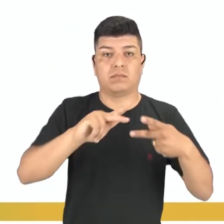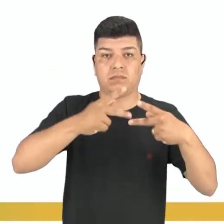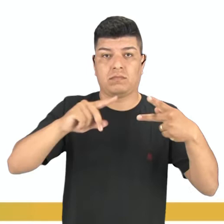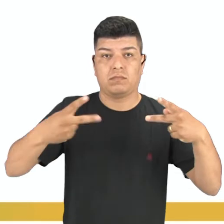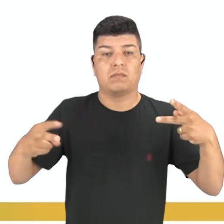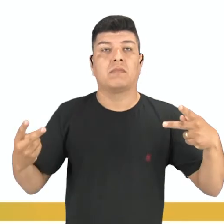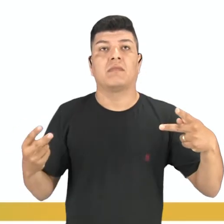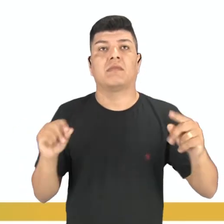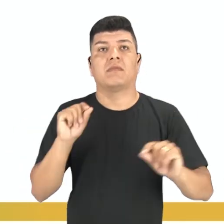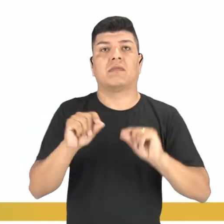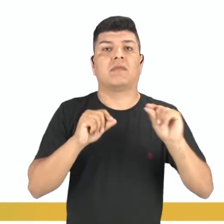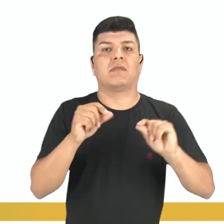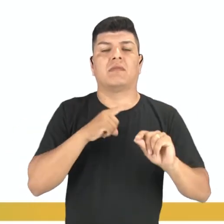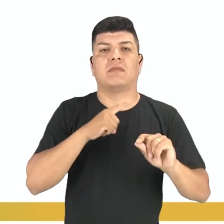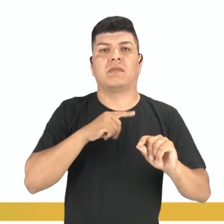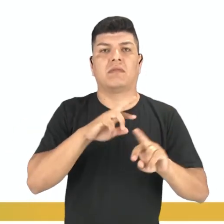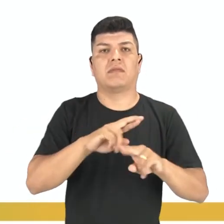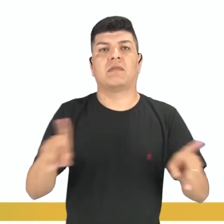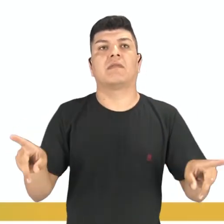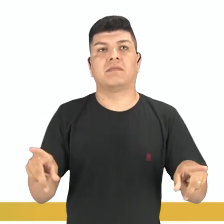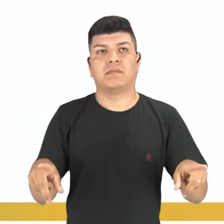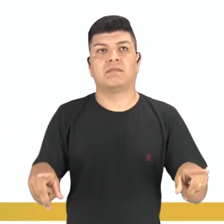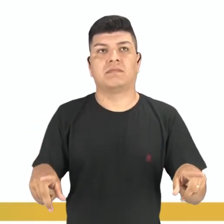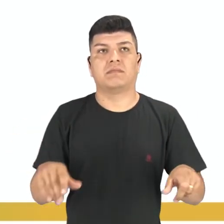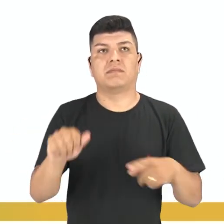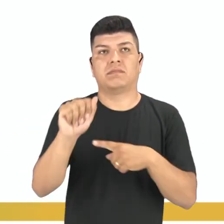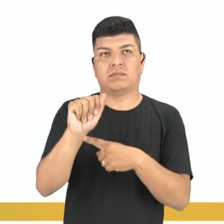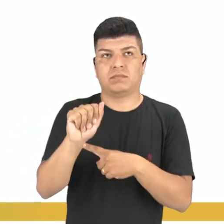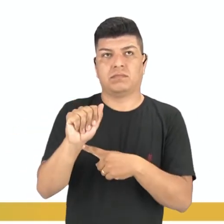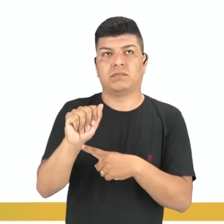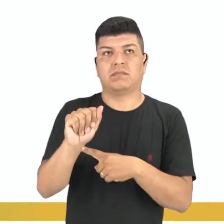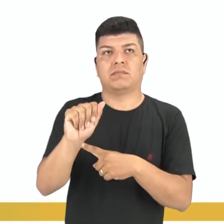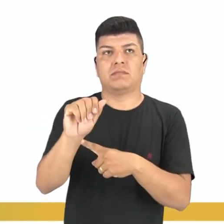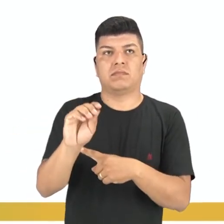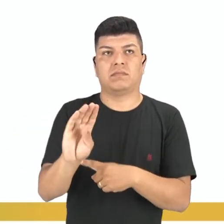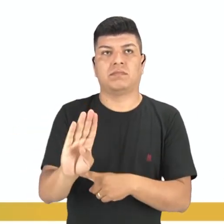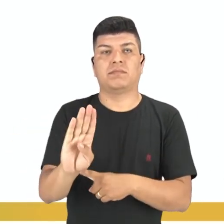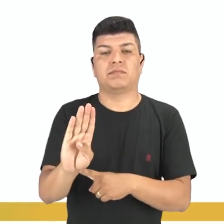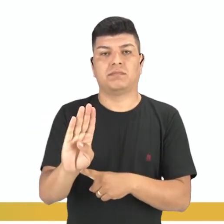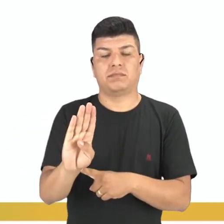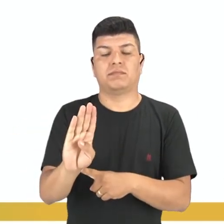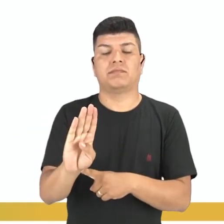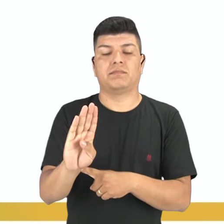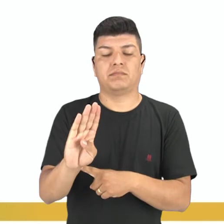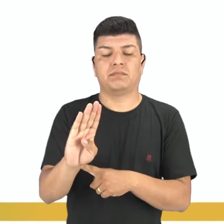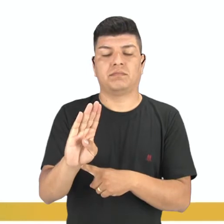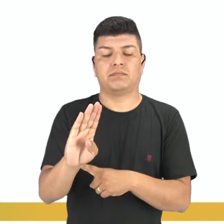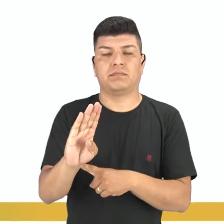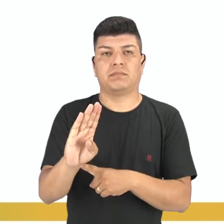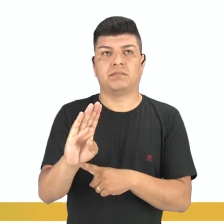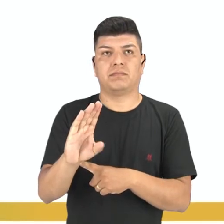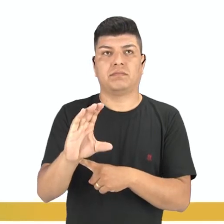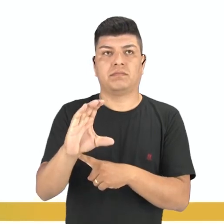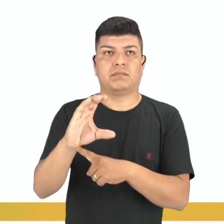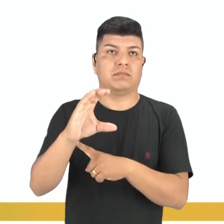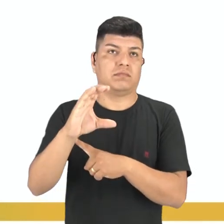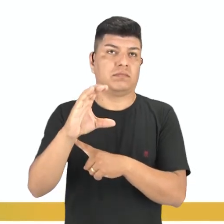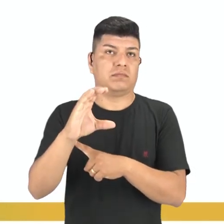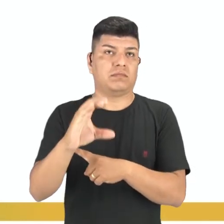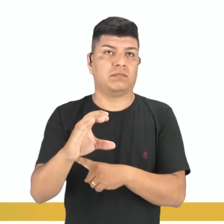que que eu tenho inverso da Utopia tá Seria interação gênica seria epistasia né É